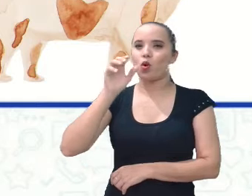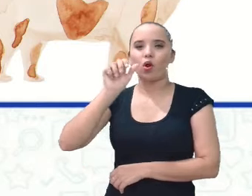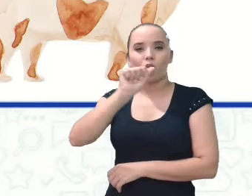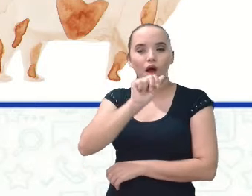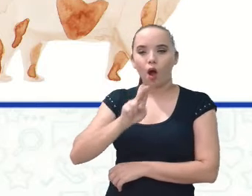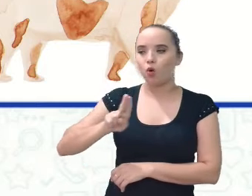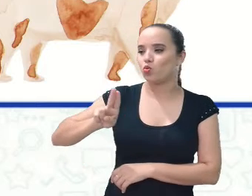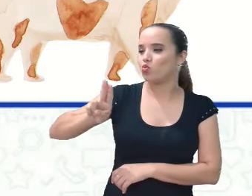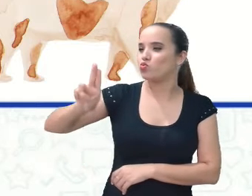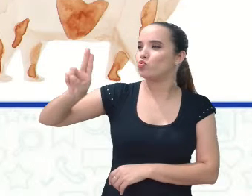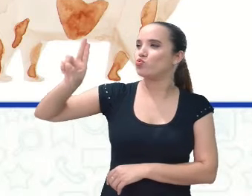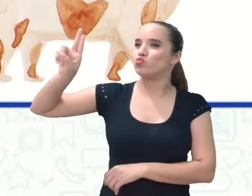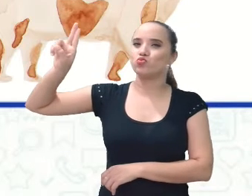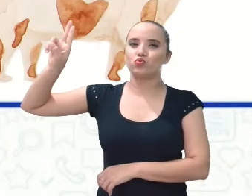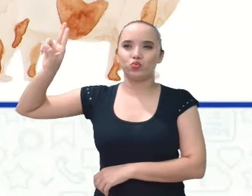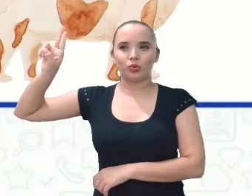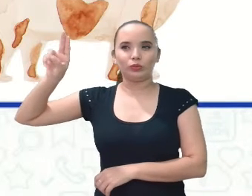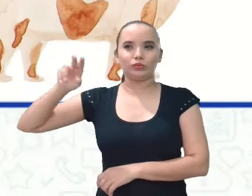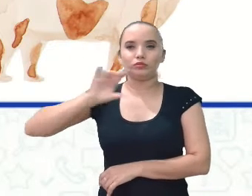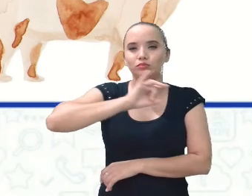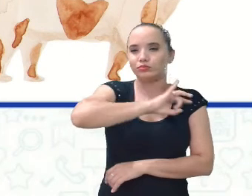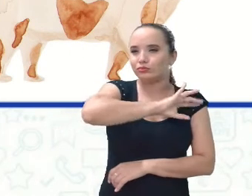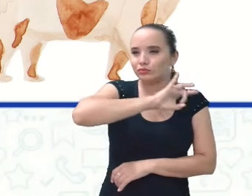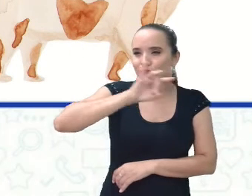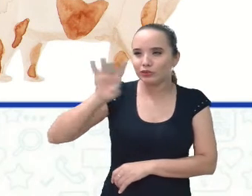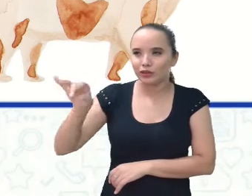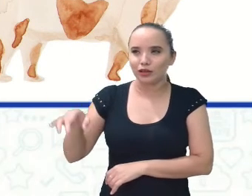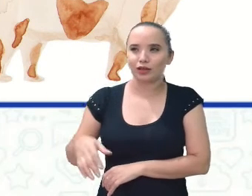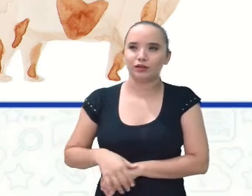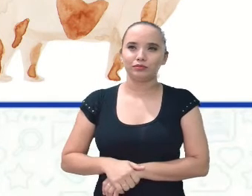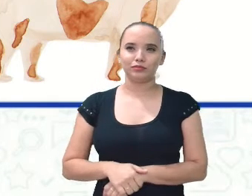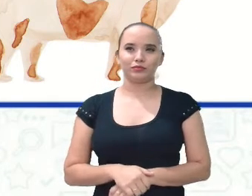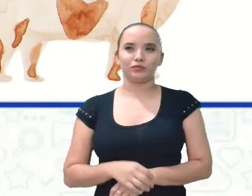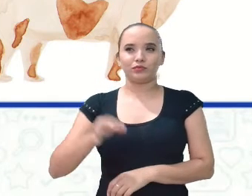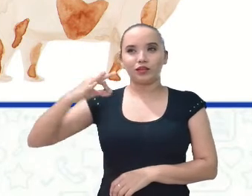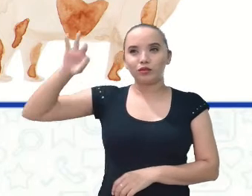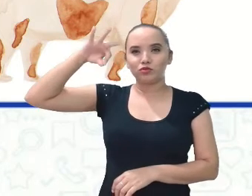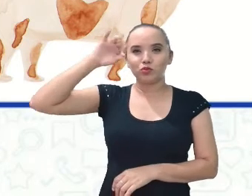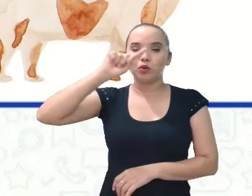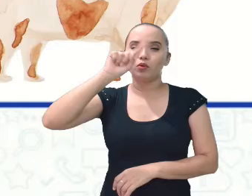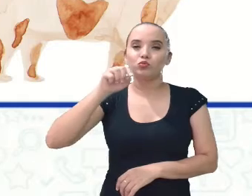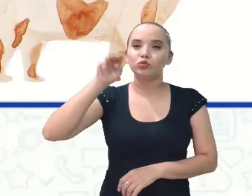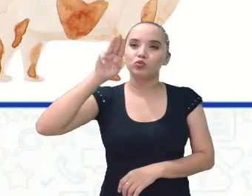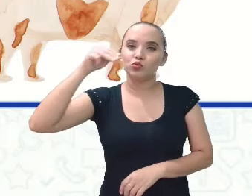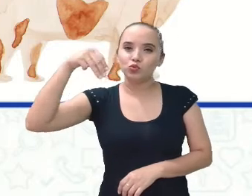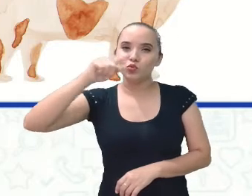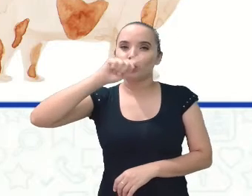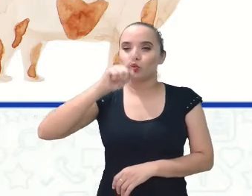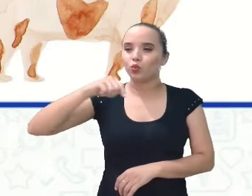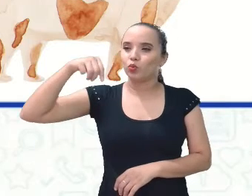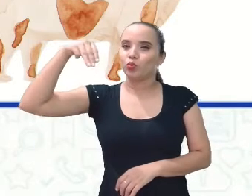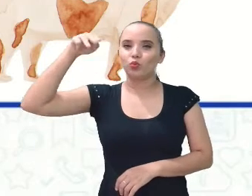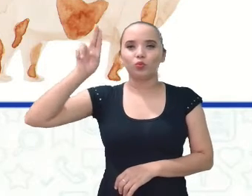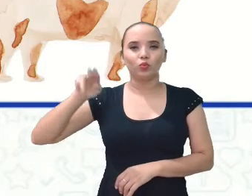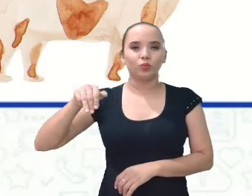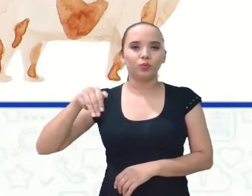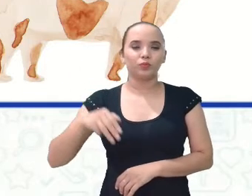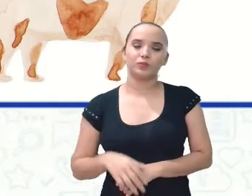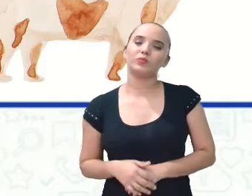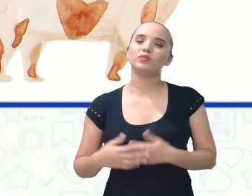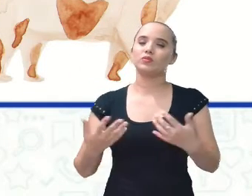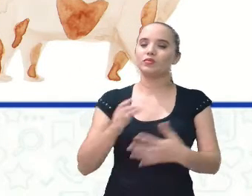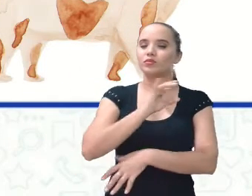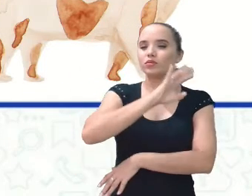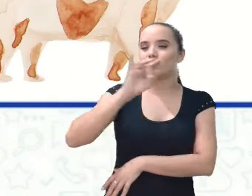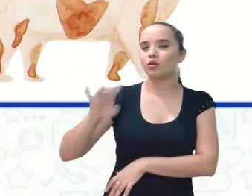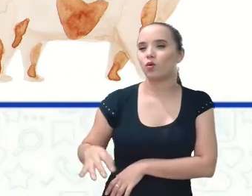O lobo. E por aí vai, zum, zum, zum, zum, da abelha. Então, a